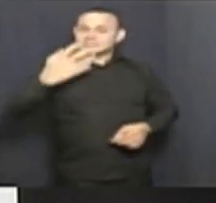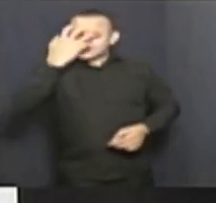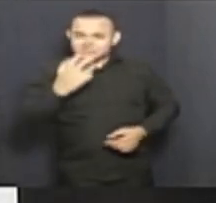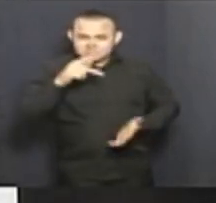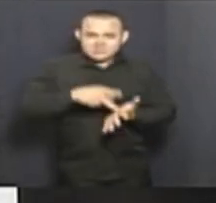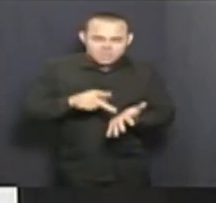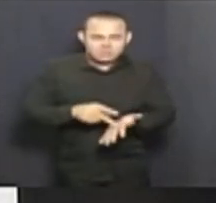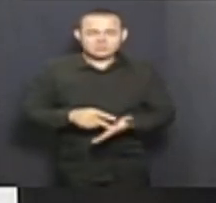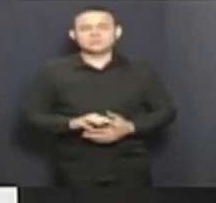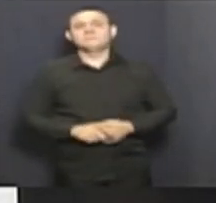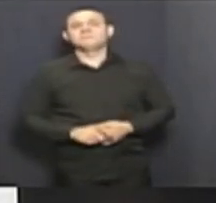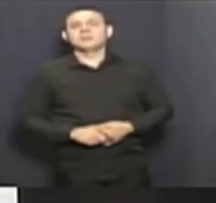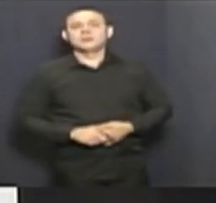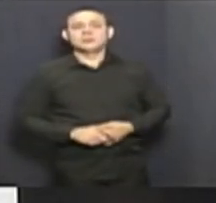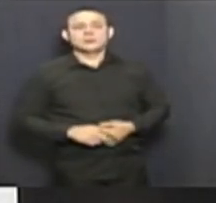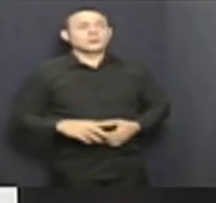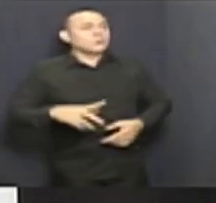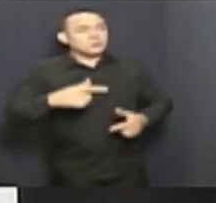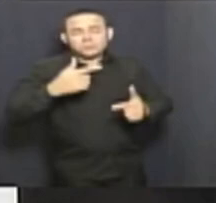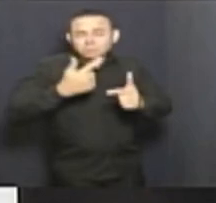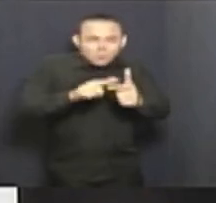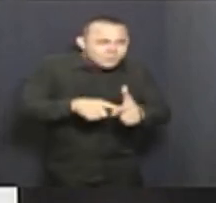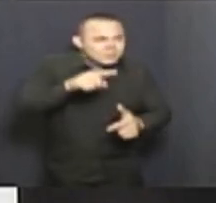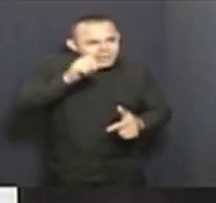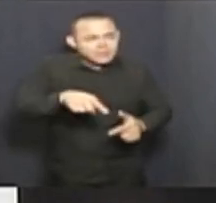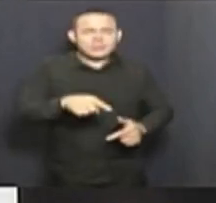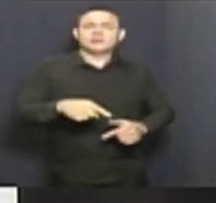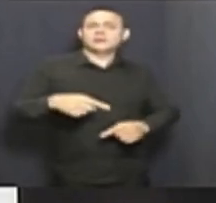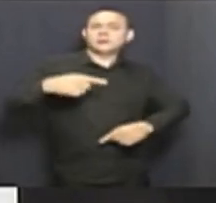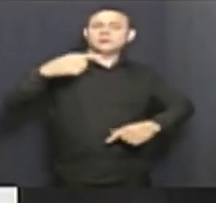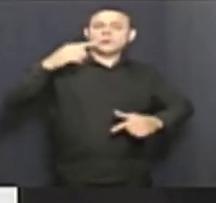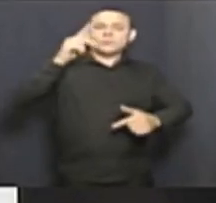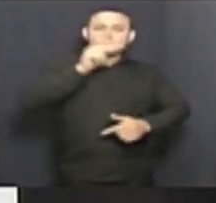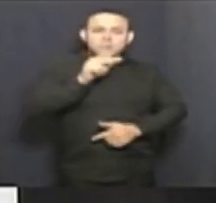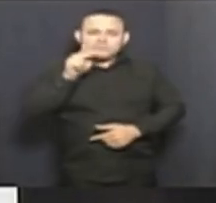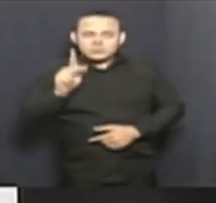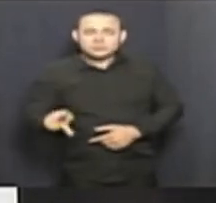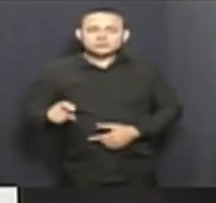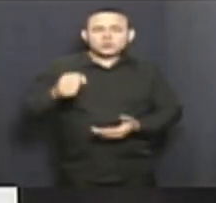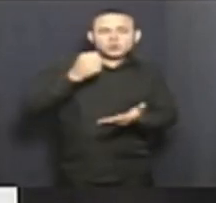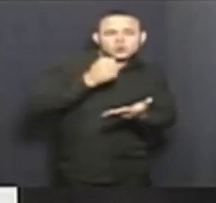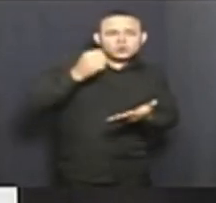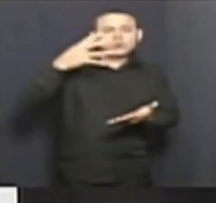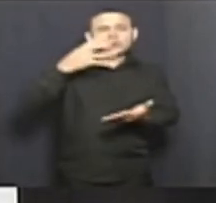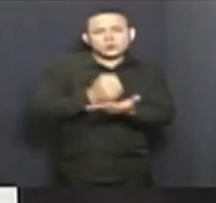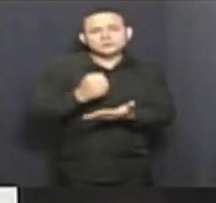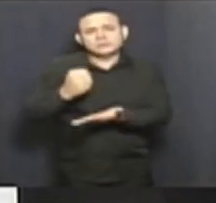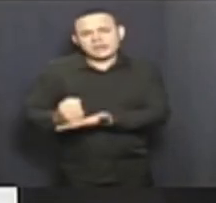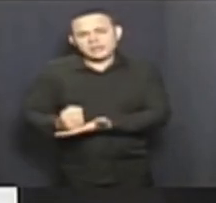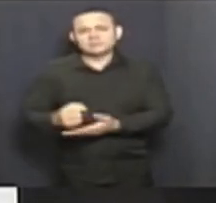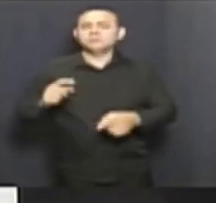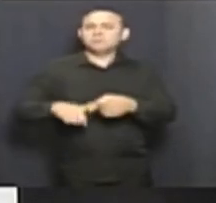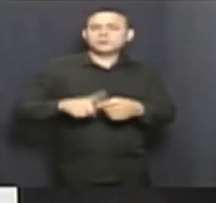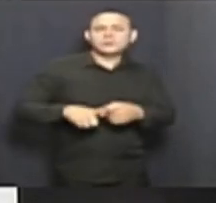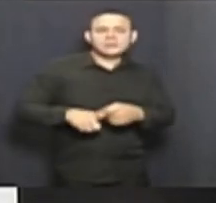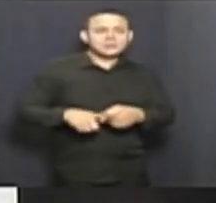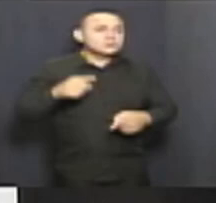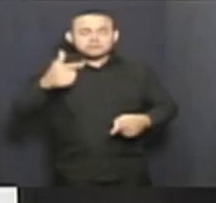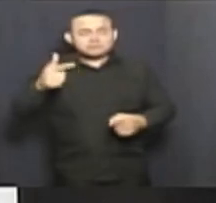professores contratados faltam critérios objetivos para a seleção